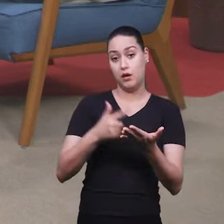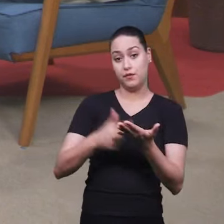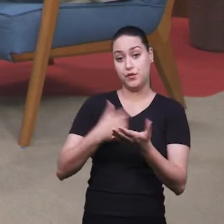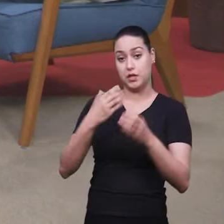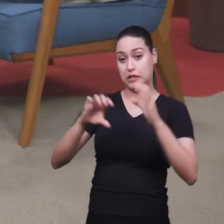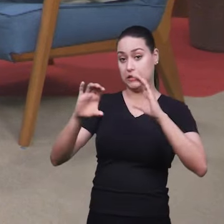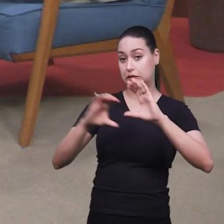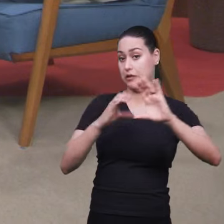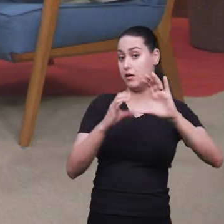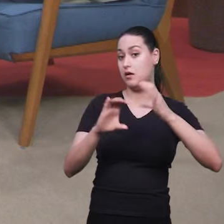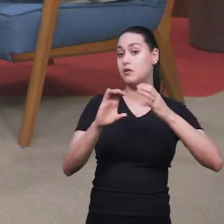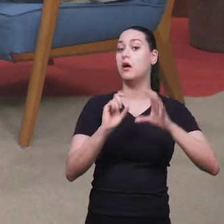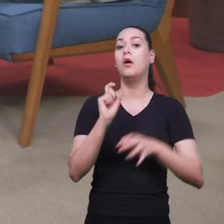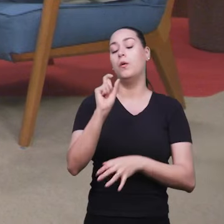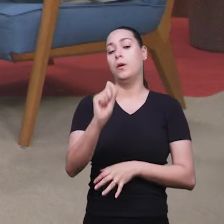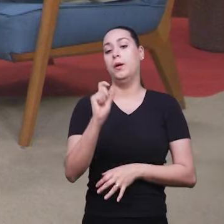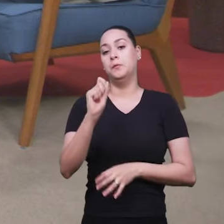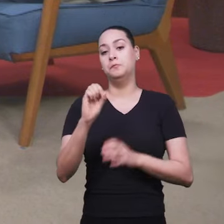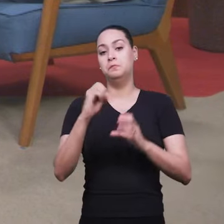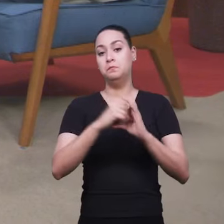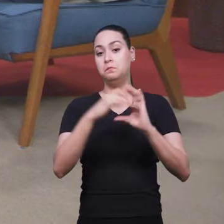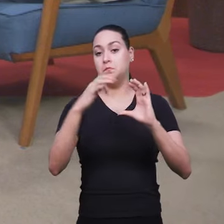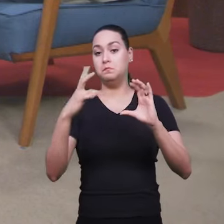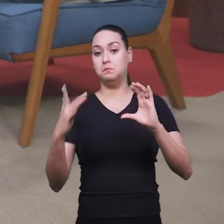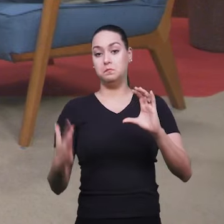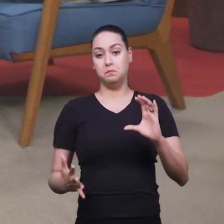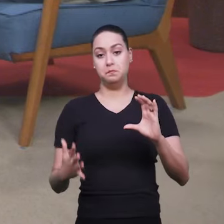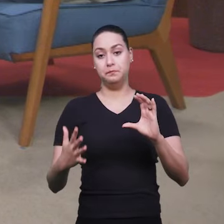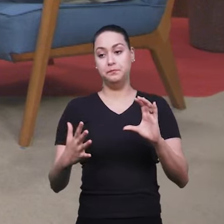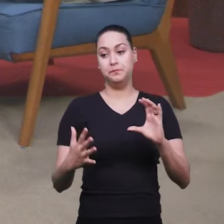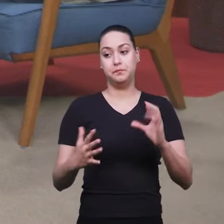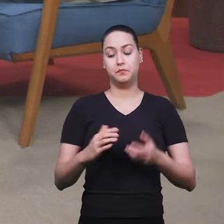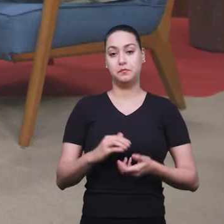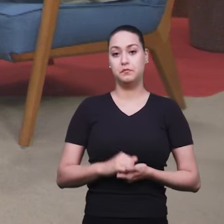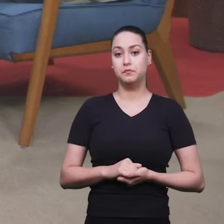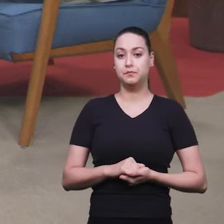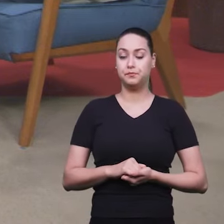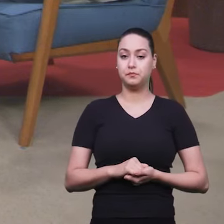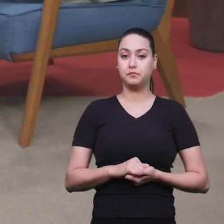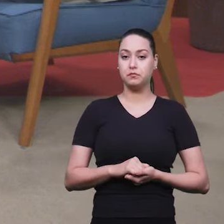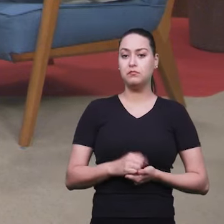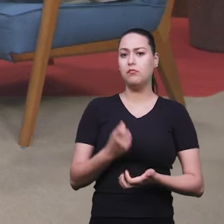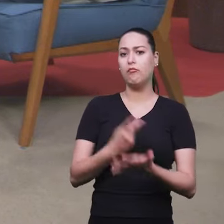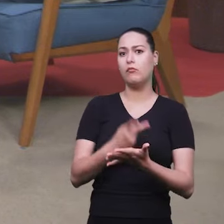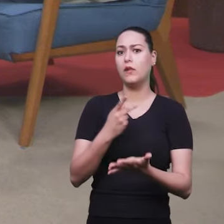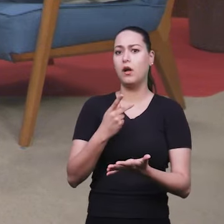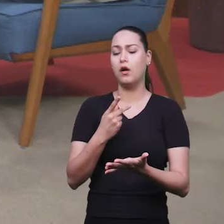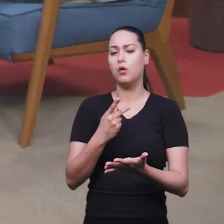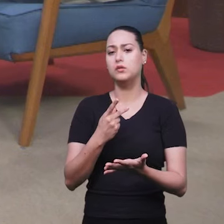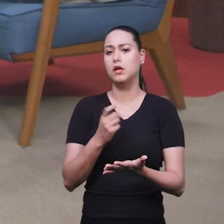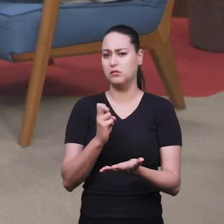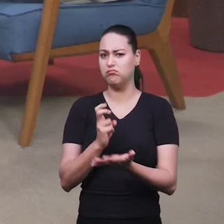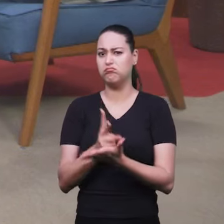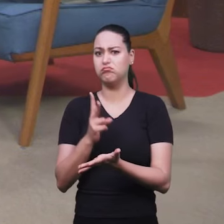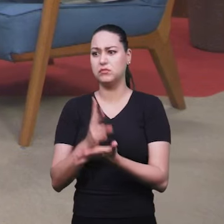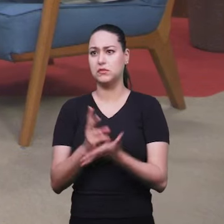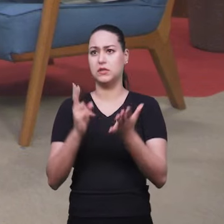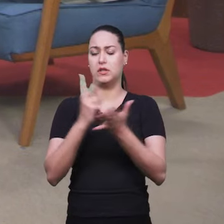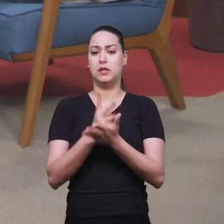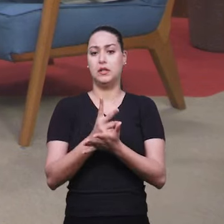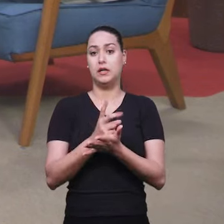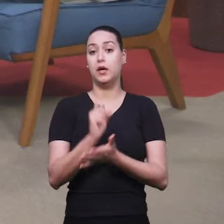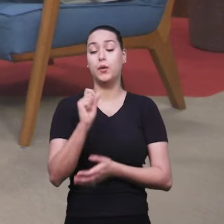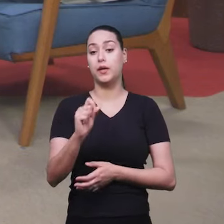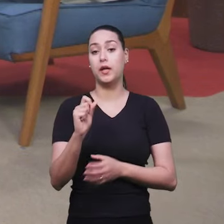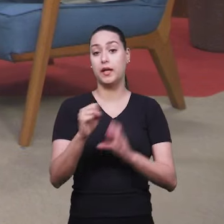Cantares, que é um aspecto que se apresenta de maneira recorrente, né, que é o